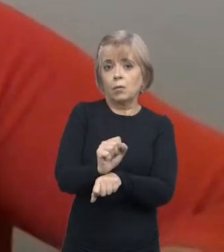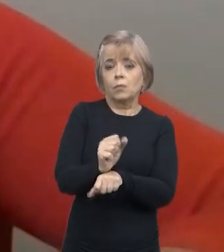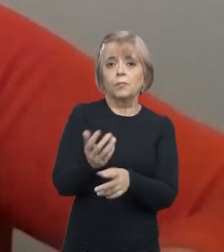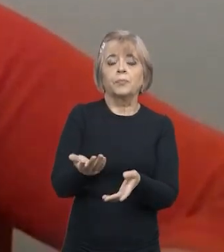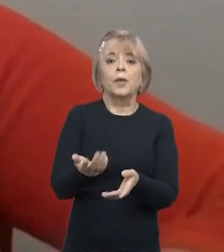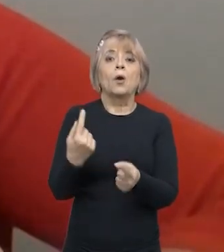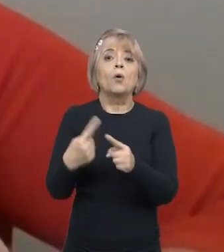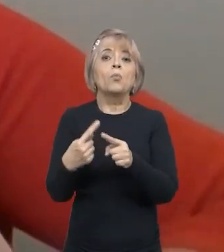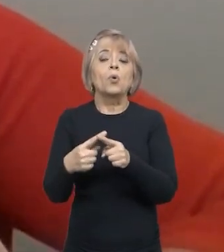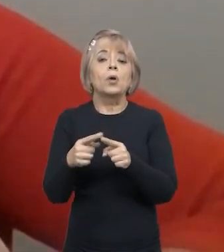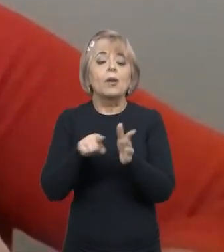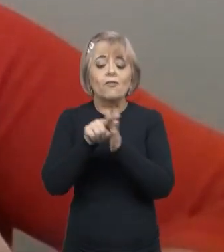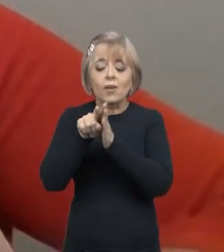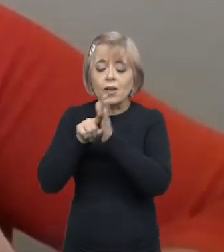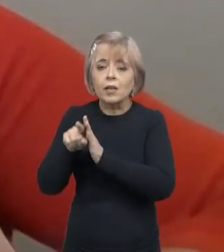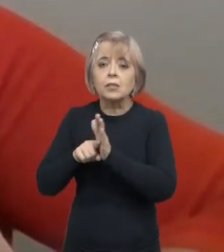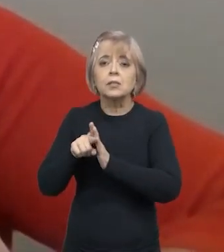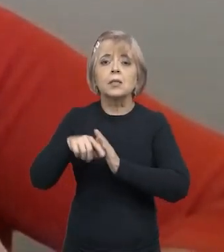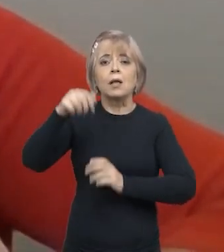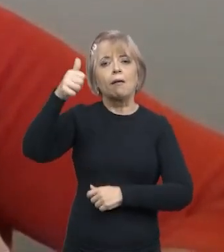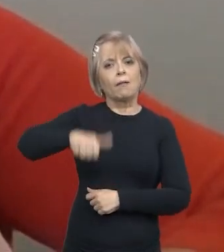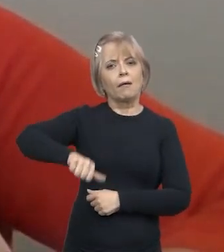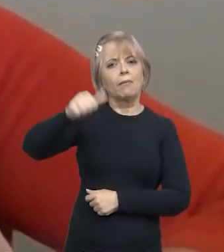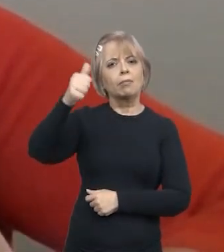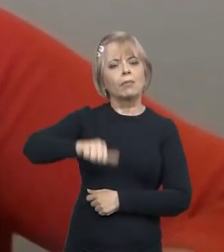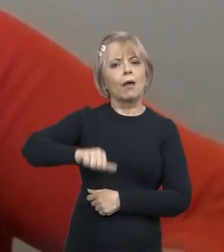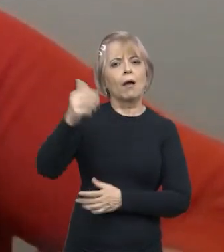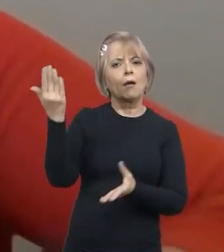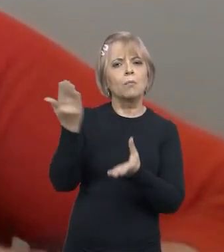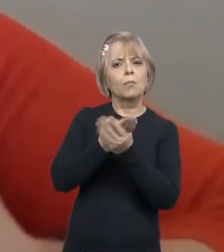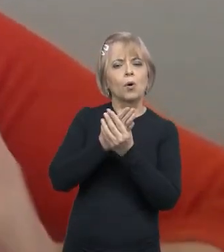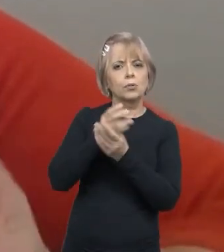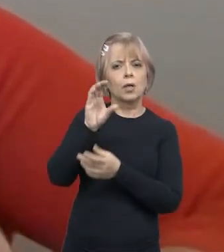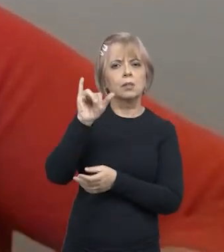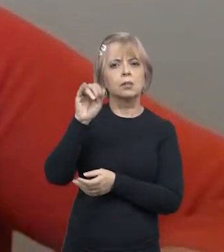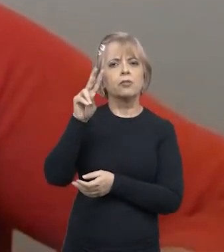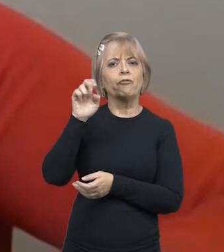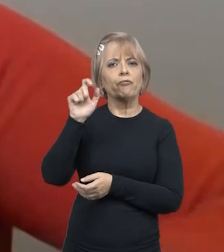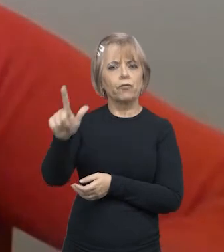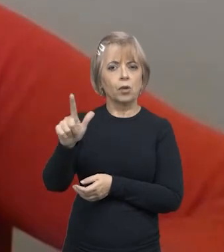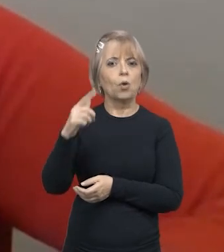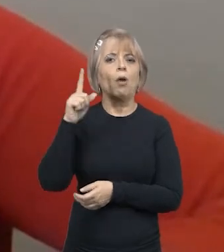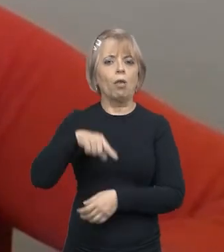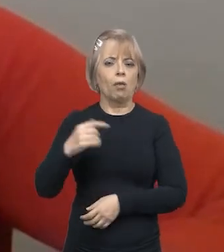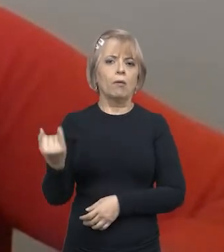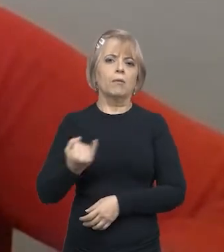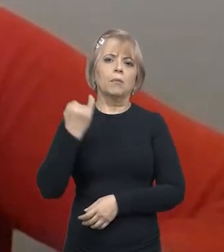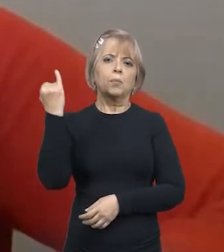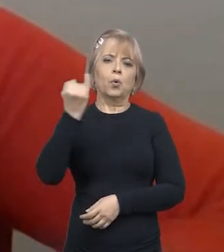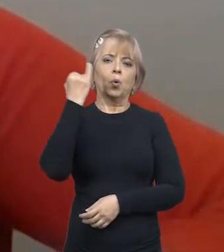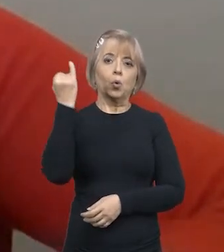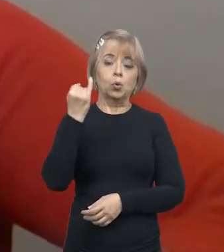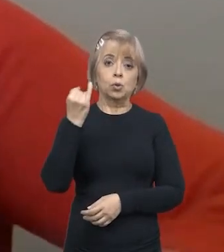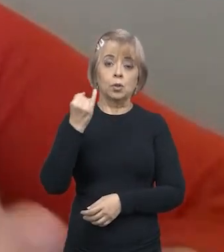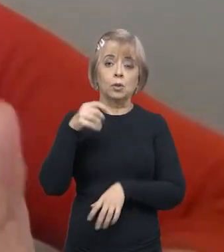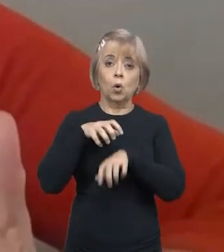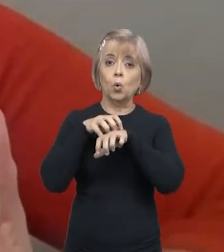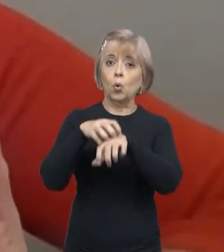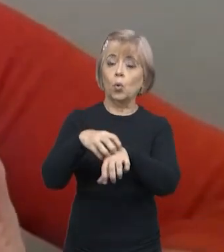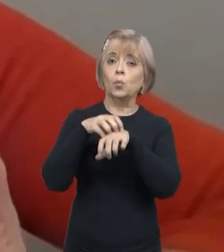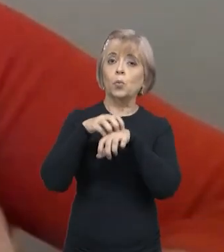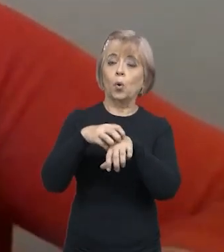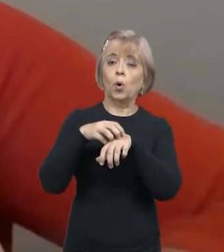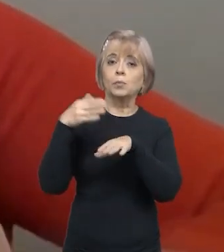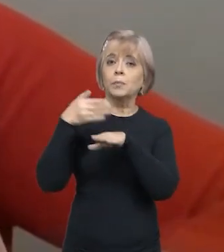sim, ser investigada, precisa de uma análise do inquérito civil. Então, também é bastante importante que os usuários do serviço de transporte coletivo